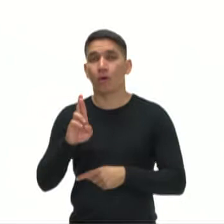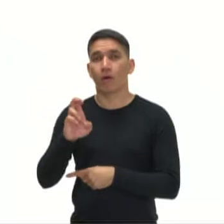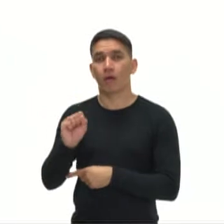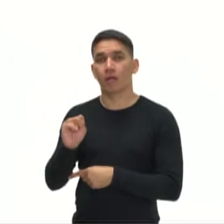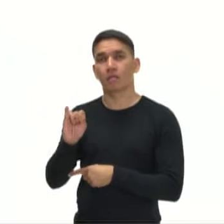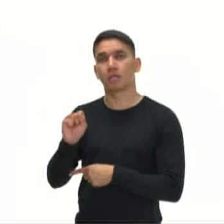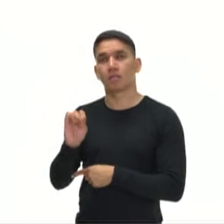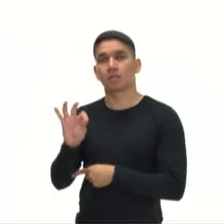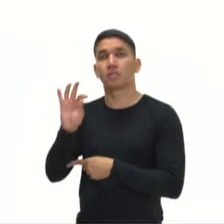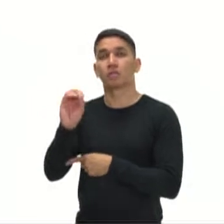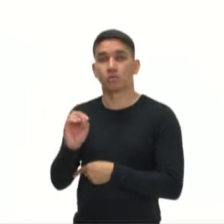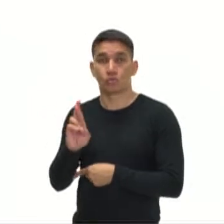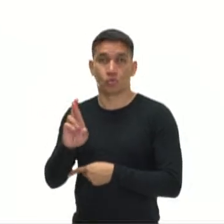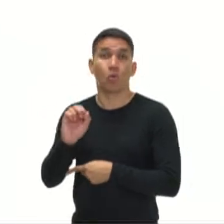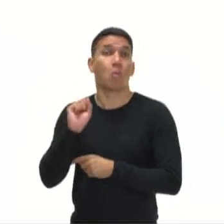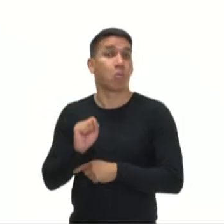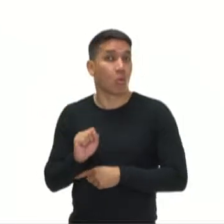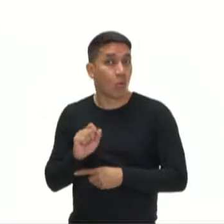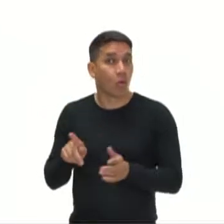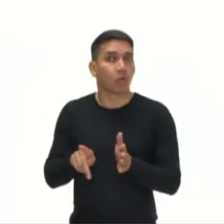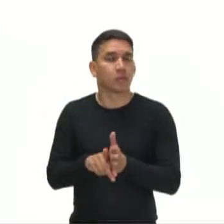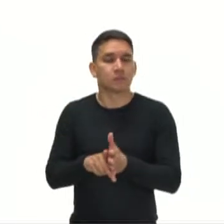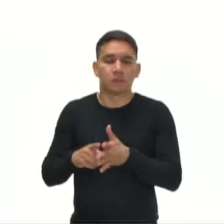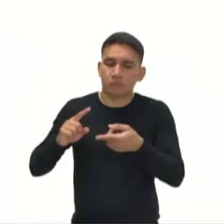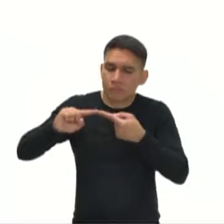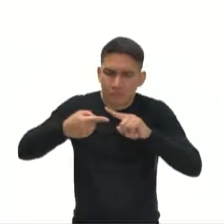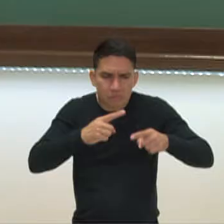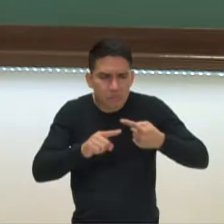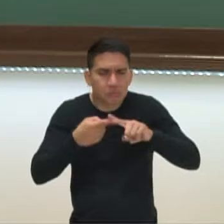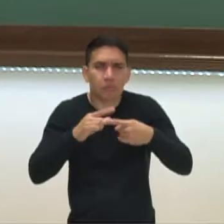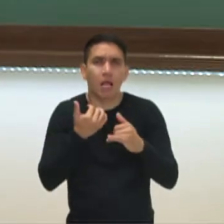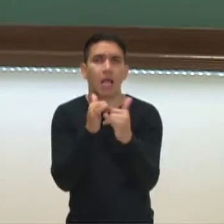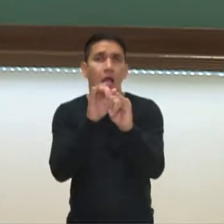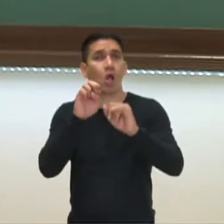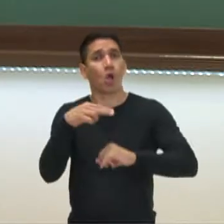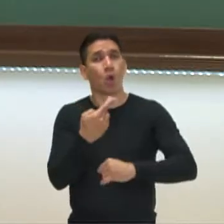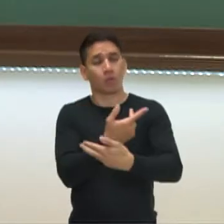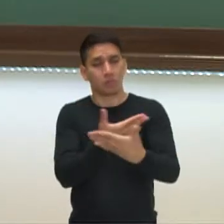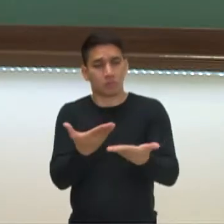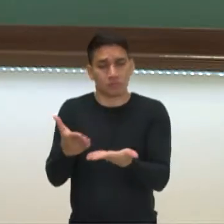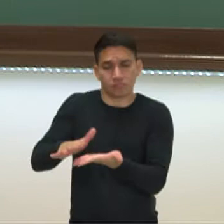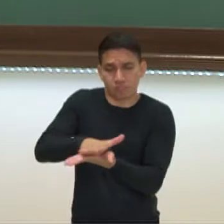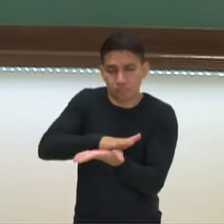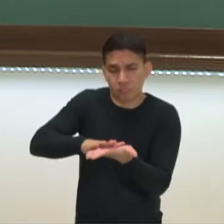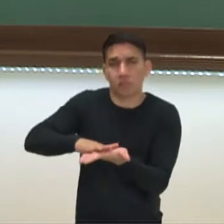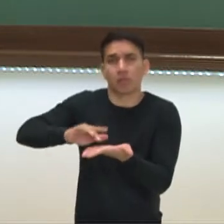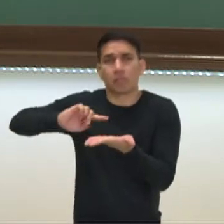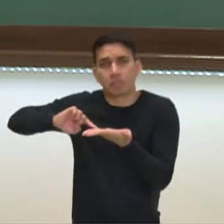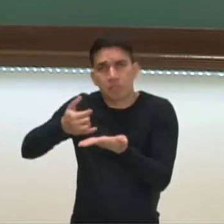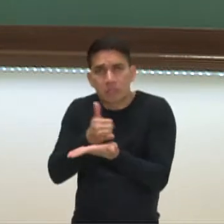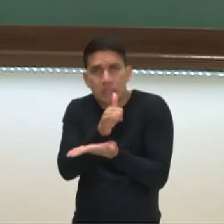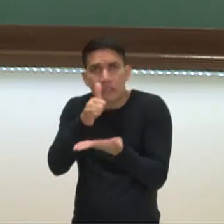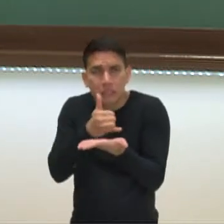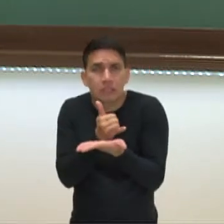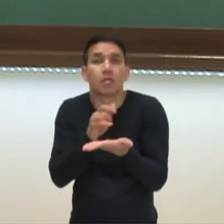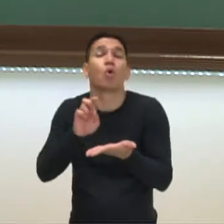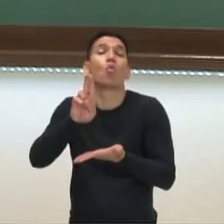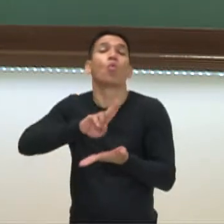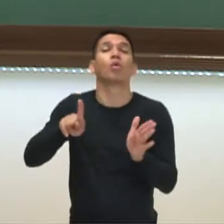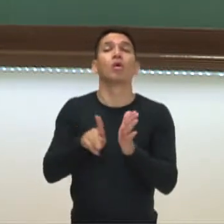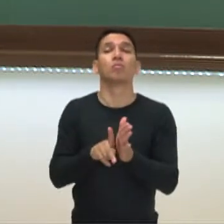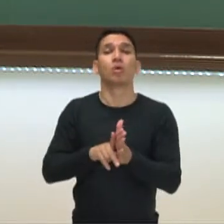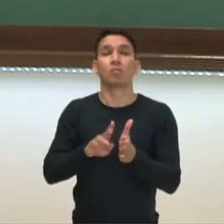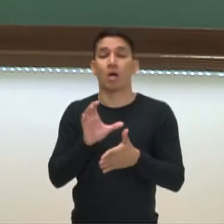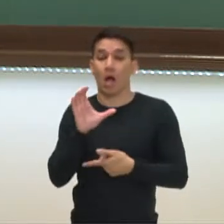que pode ser um componente elétrico ou eletrônico, né? Então, normalmente o resistor elétrico ele é usado para aquecer muito, então ele é usado